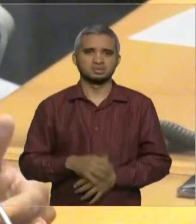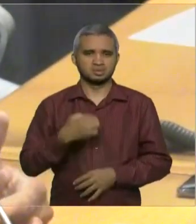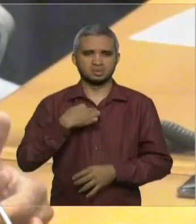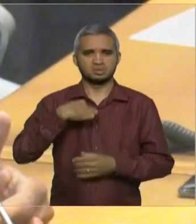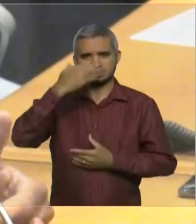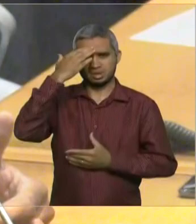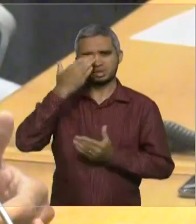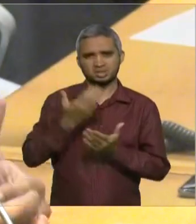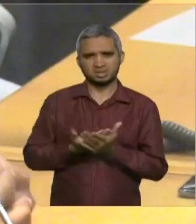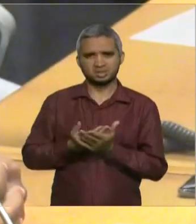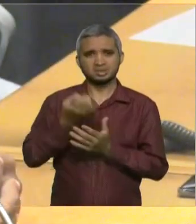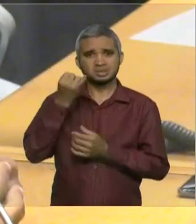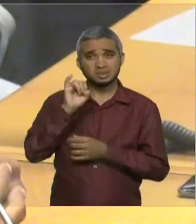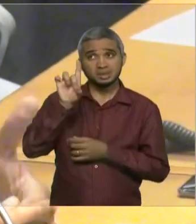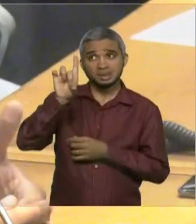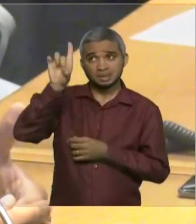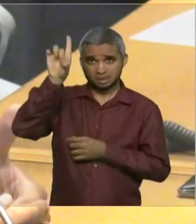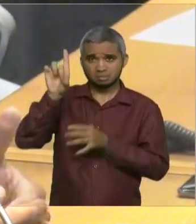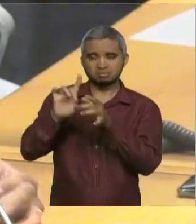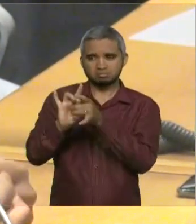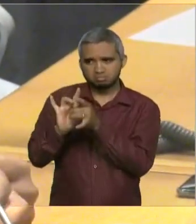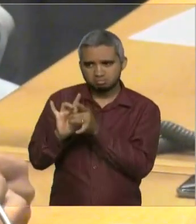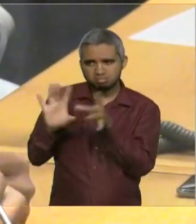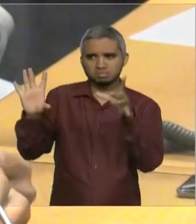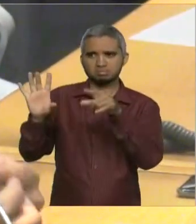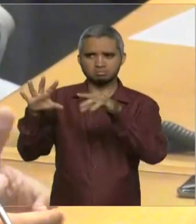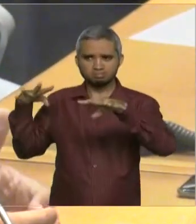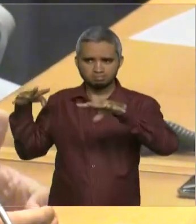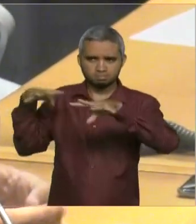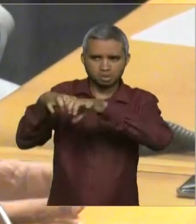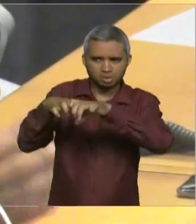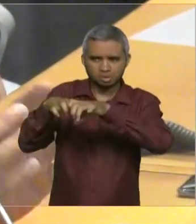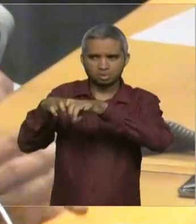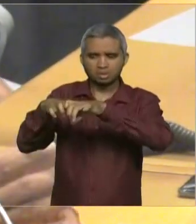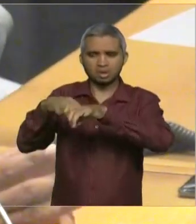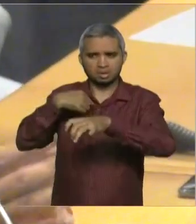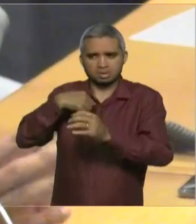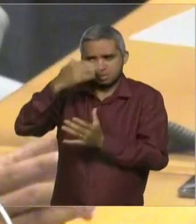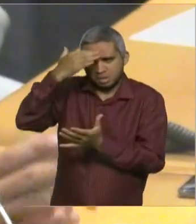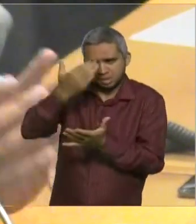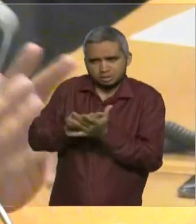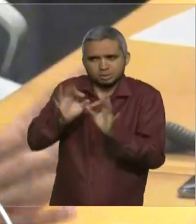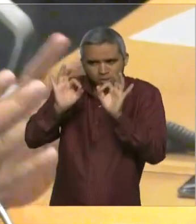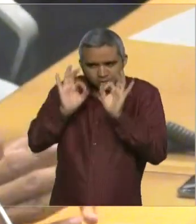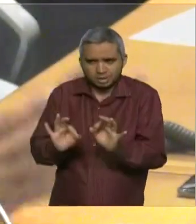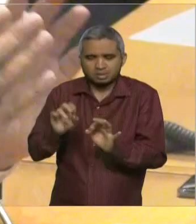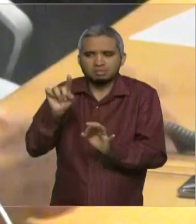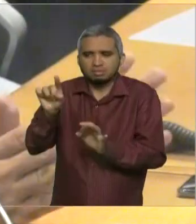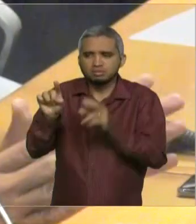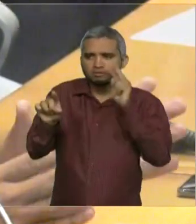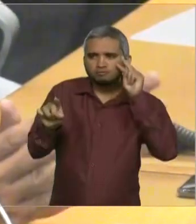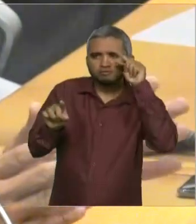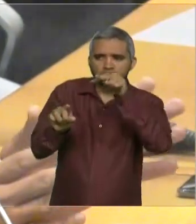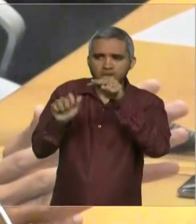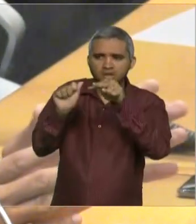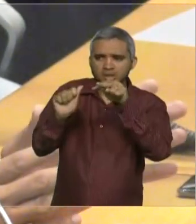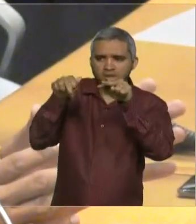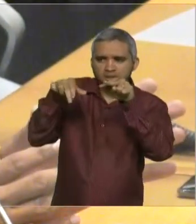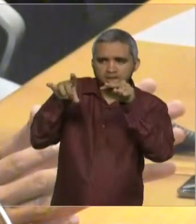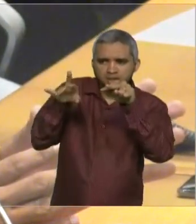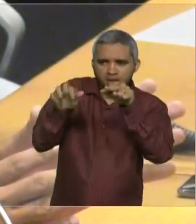carregar. Apesar das dificuldades, apesar dessa luta diária, apesar dos momentos de maiores sofrimentos que você passou com sua